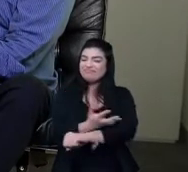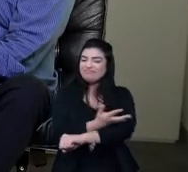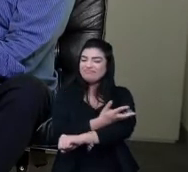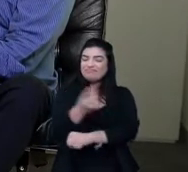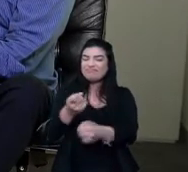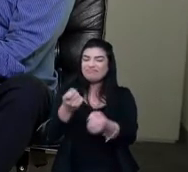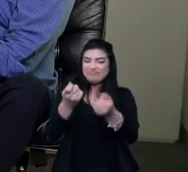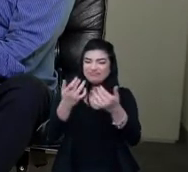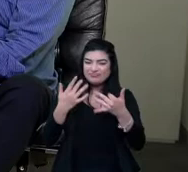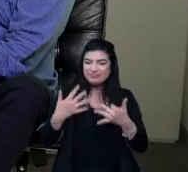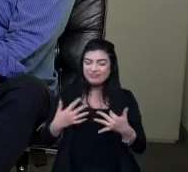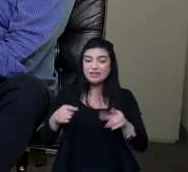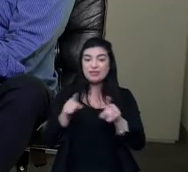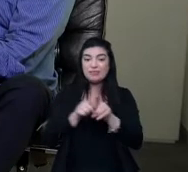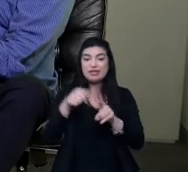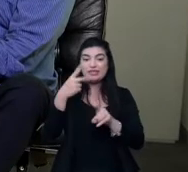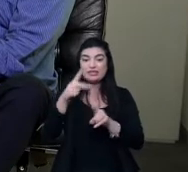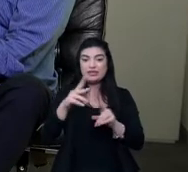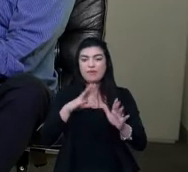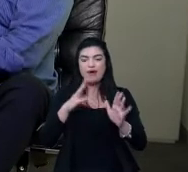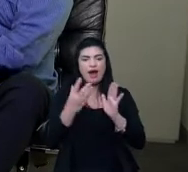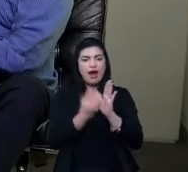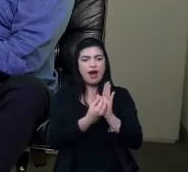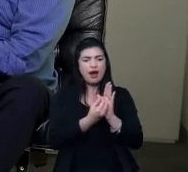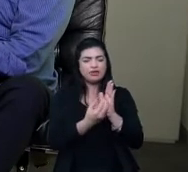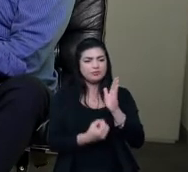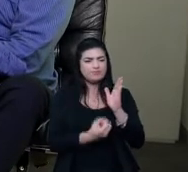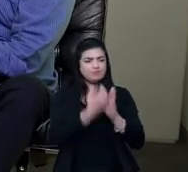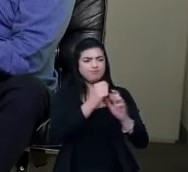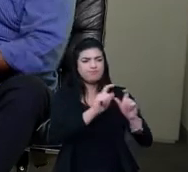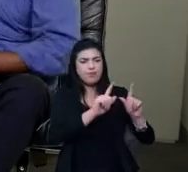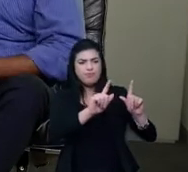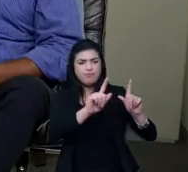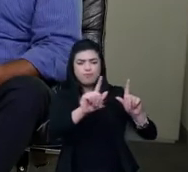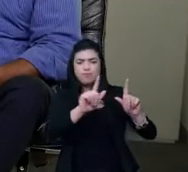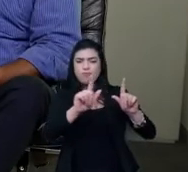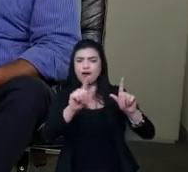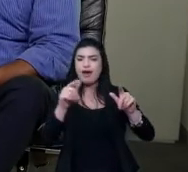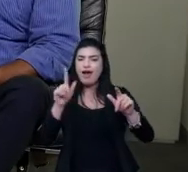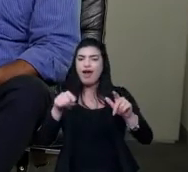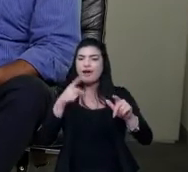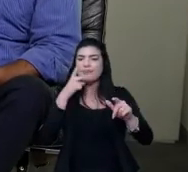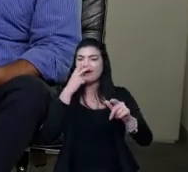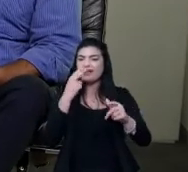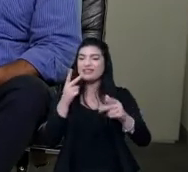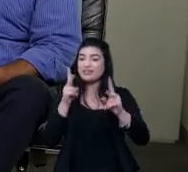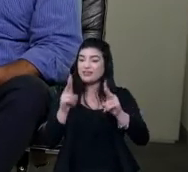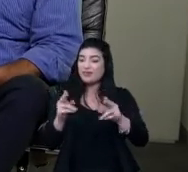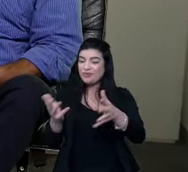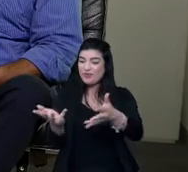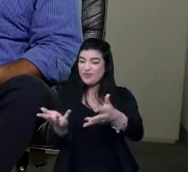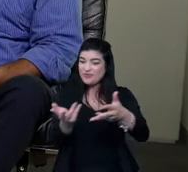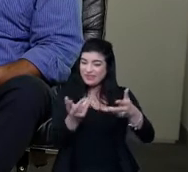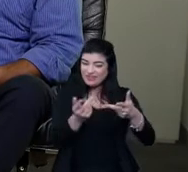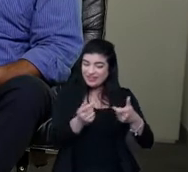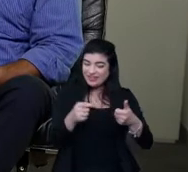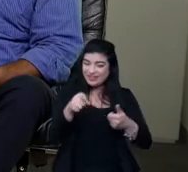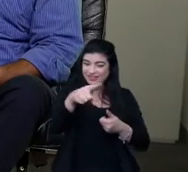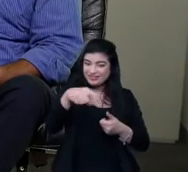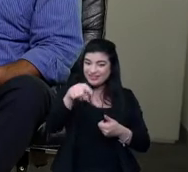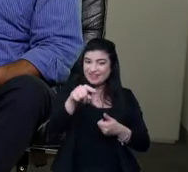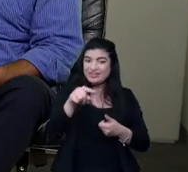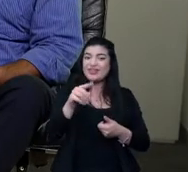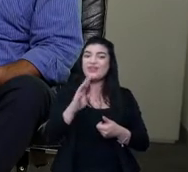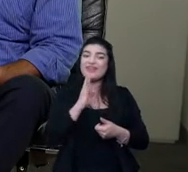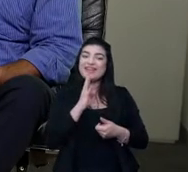essa exposição é um convite para que a gente conheça mais do Ricieri artista. E nós temos o prazer de ter esse Ricieri